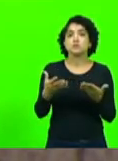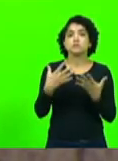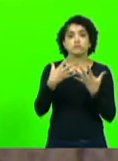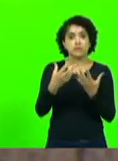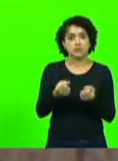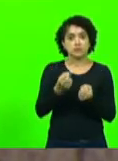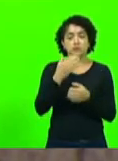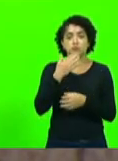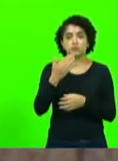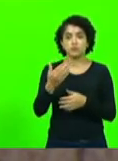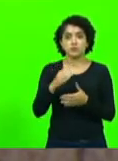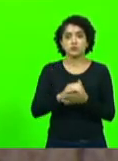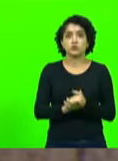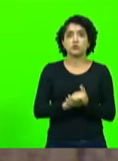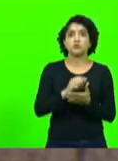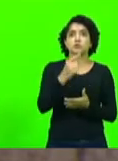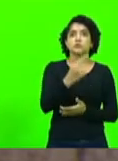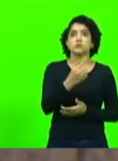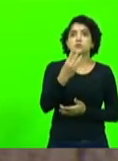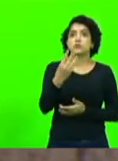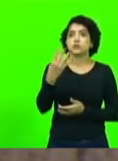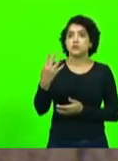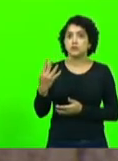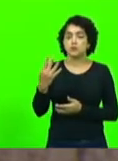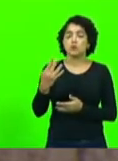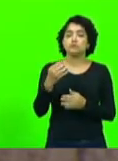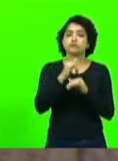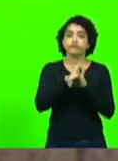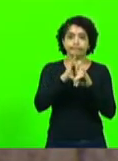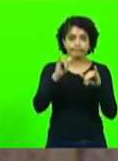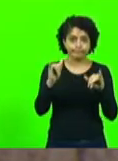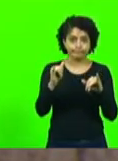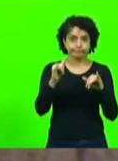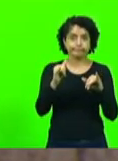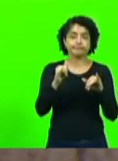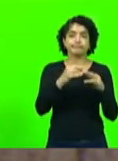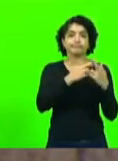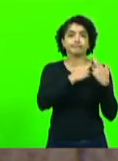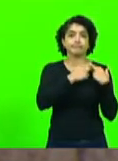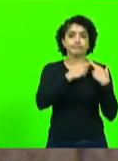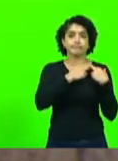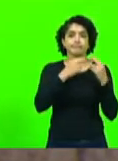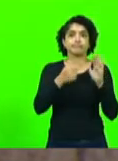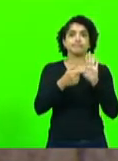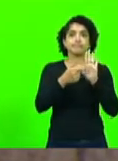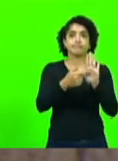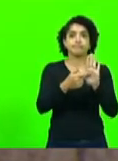número 123/144/2022 e comunicou que encaminhará aos destinatários as indicações número